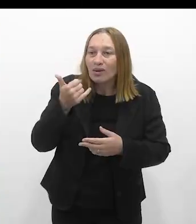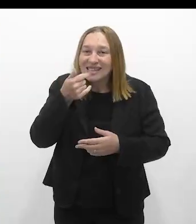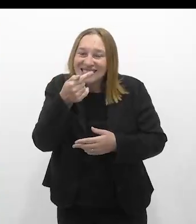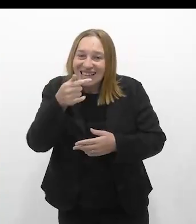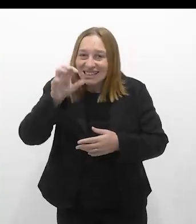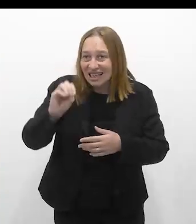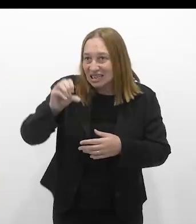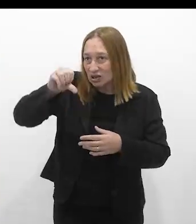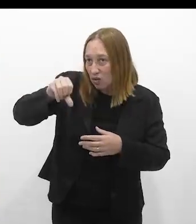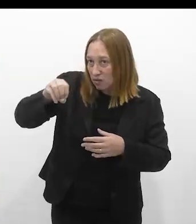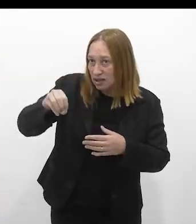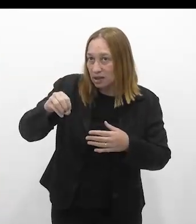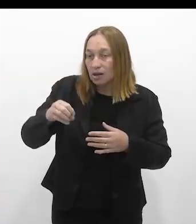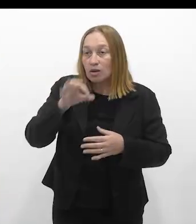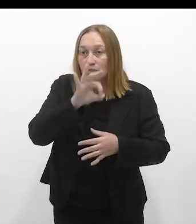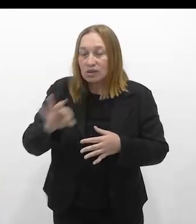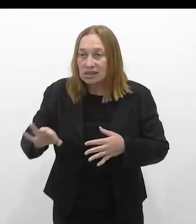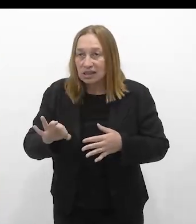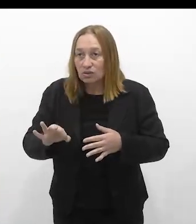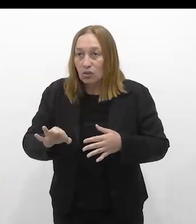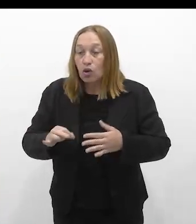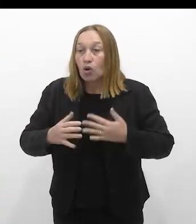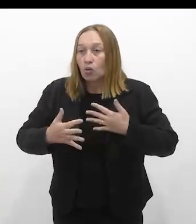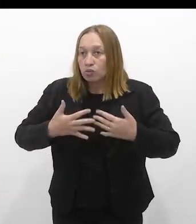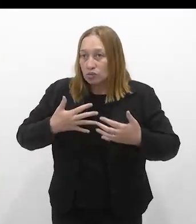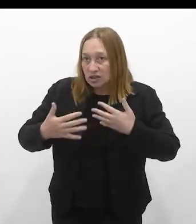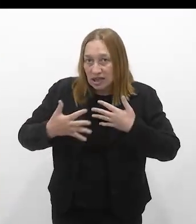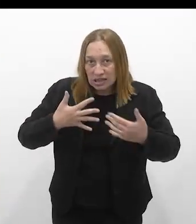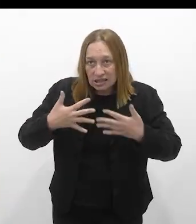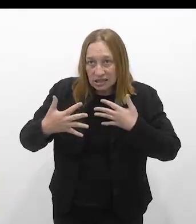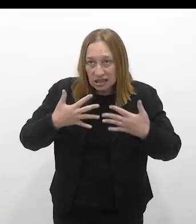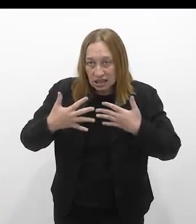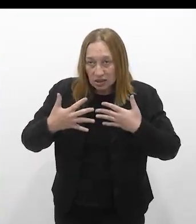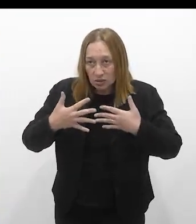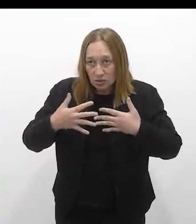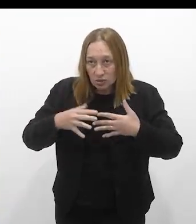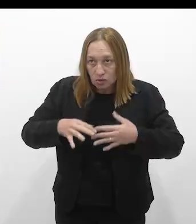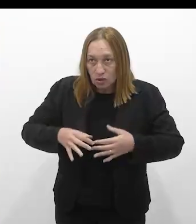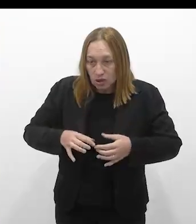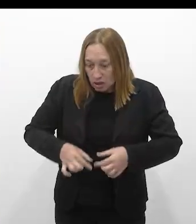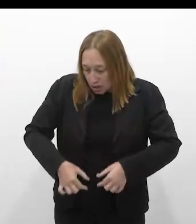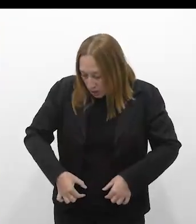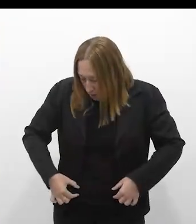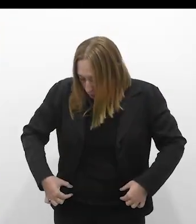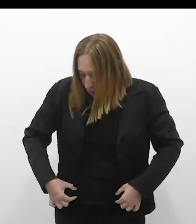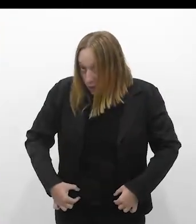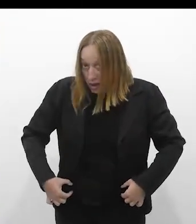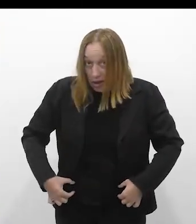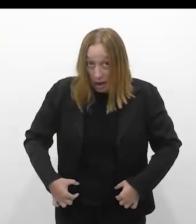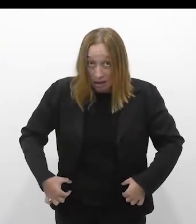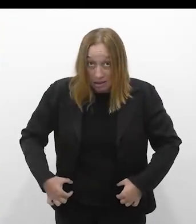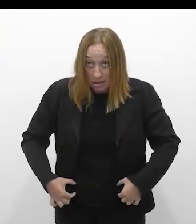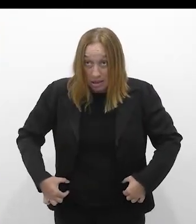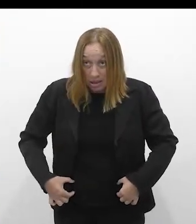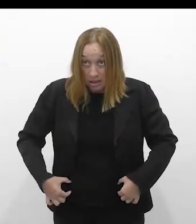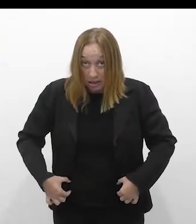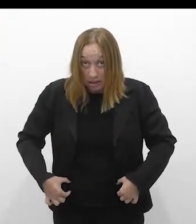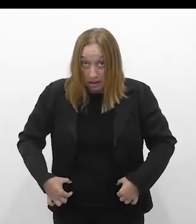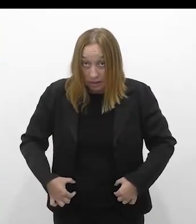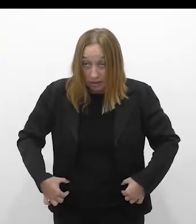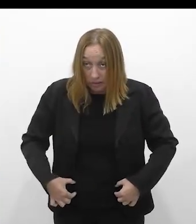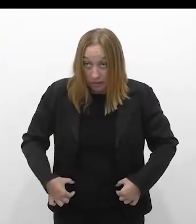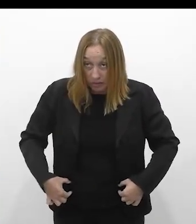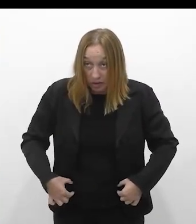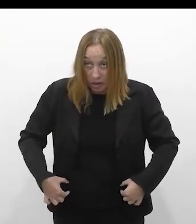90% das mulheres, esse tecido ele reflui pela trompa. Mesmo a trompa que está ali para carregar o bebê para dentro, o tecido, além de sair